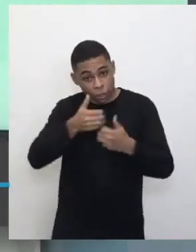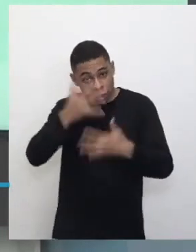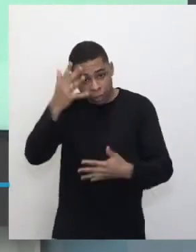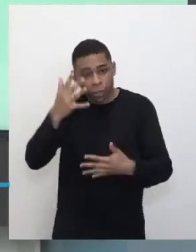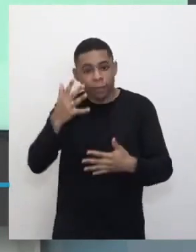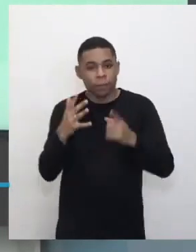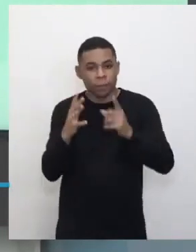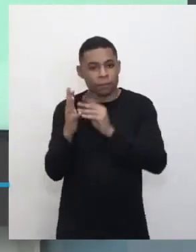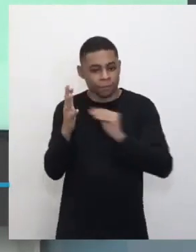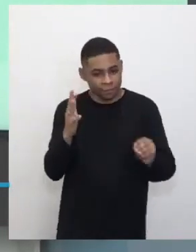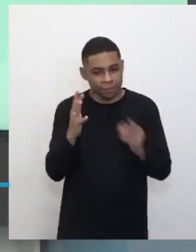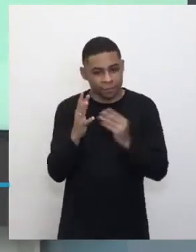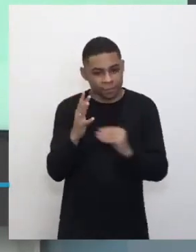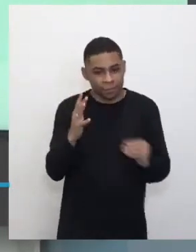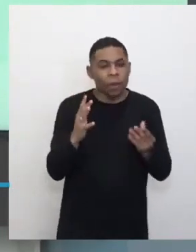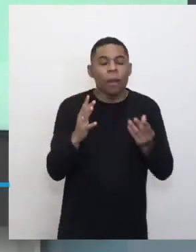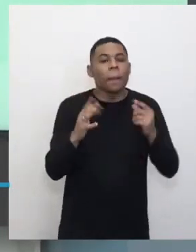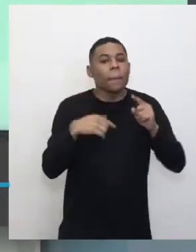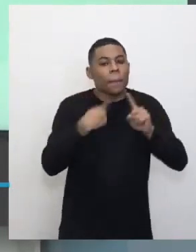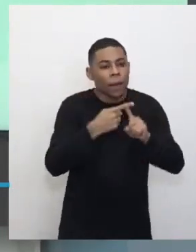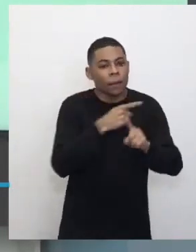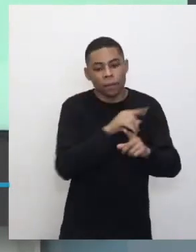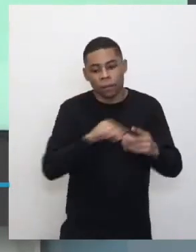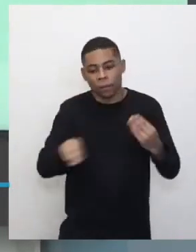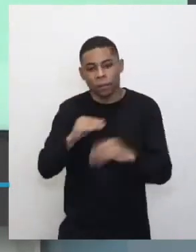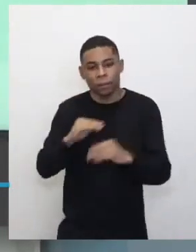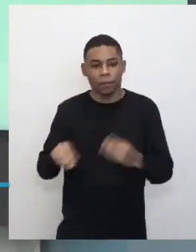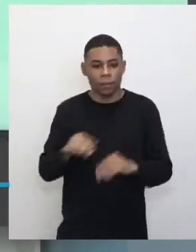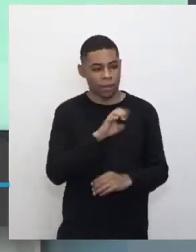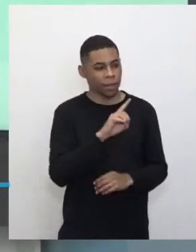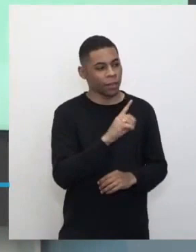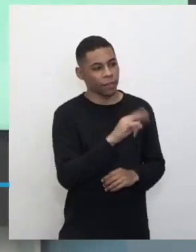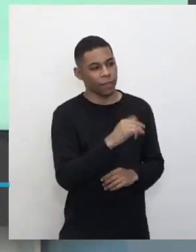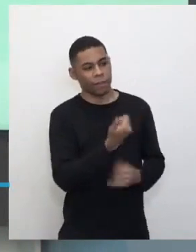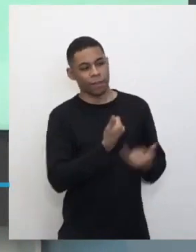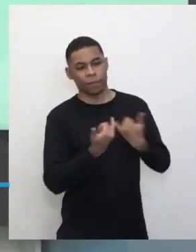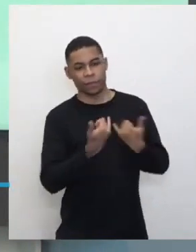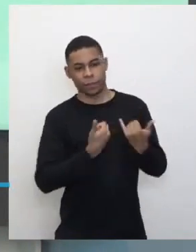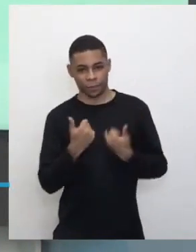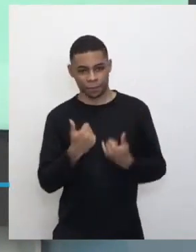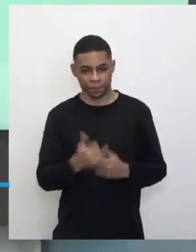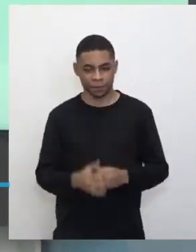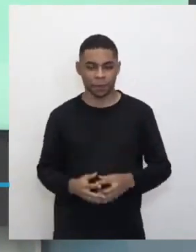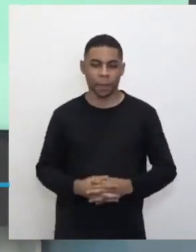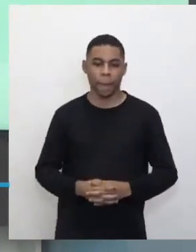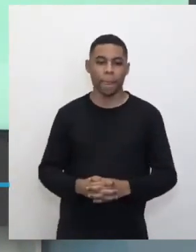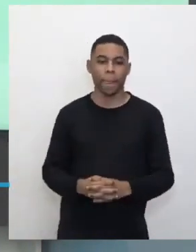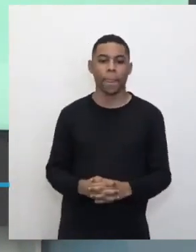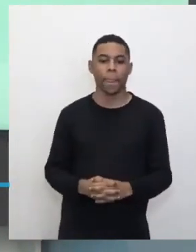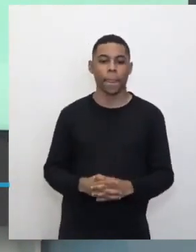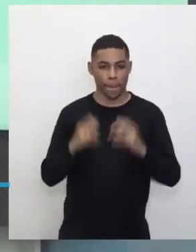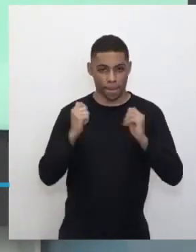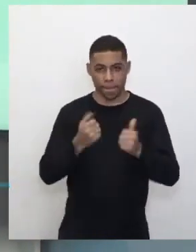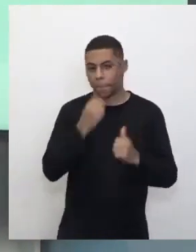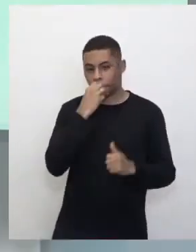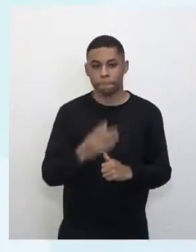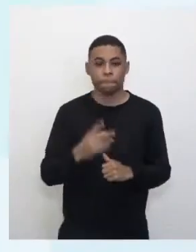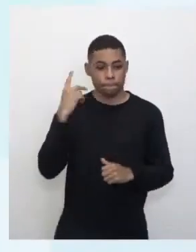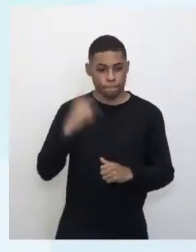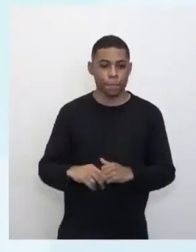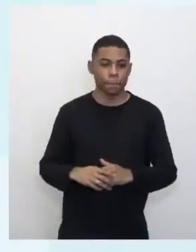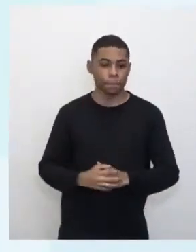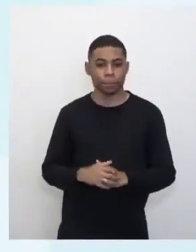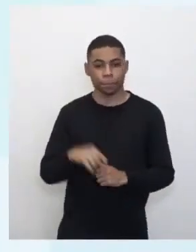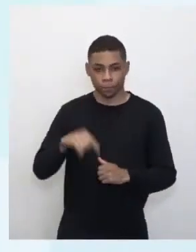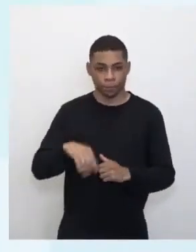vocês, vocês vão lá e o Ed vai falando tudo para mim aqui que vocês escreverem lá, ok? Well, for tonight,